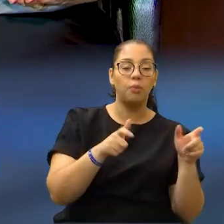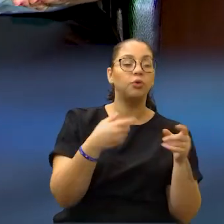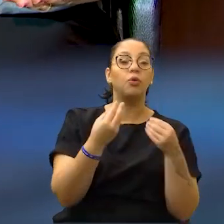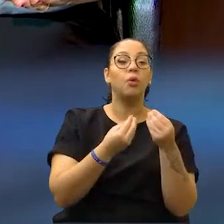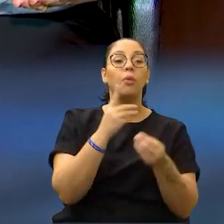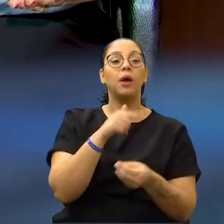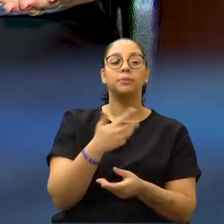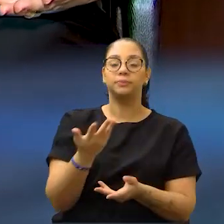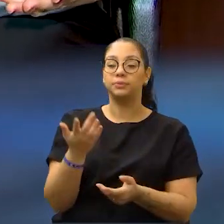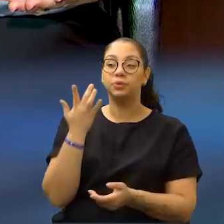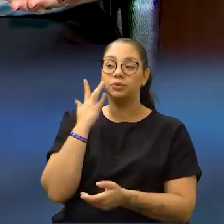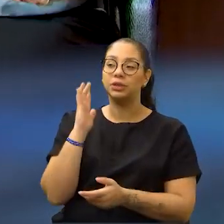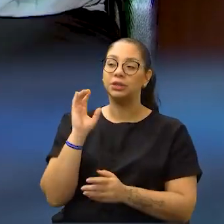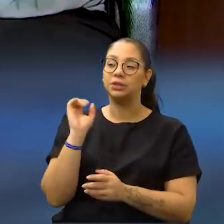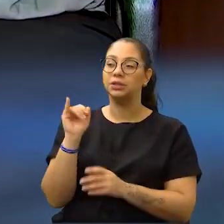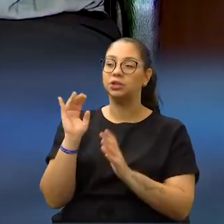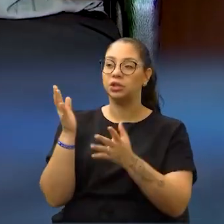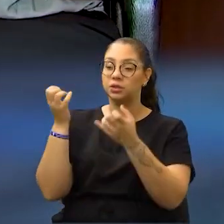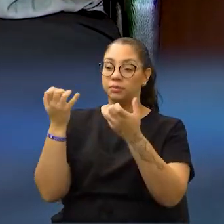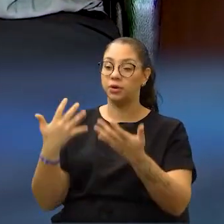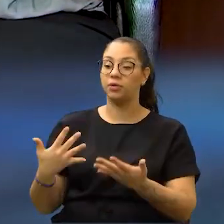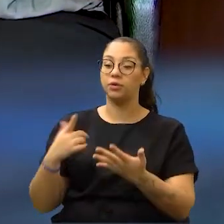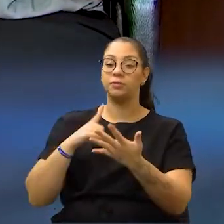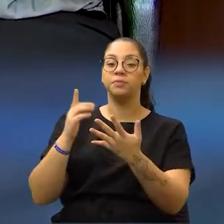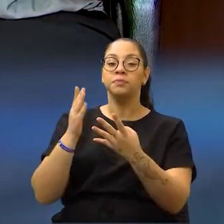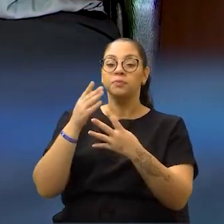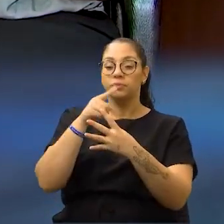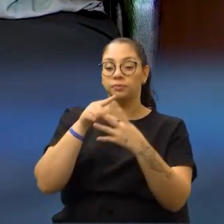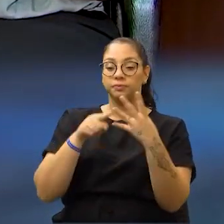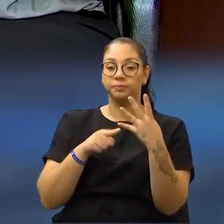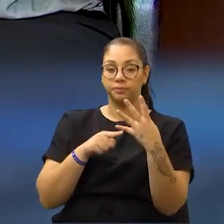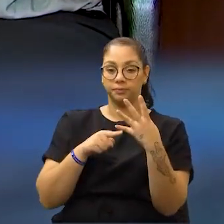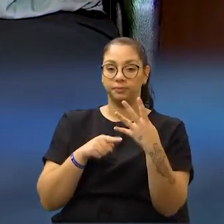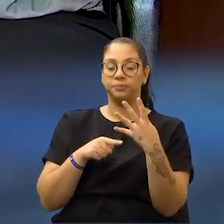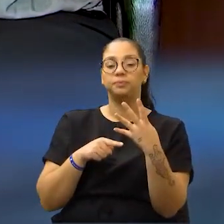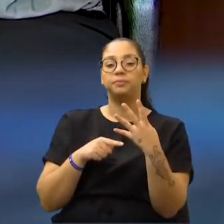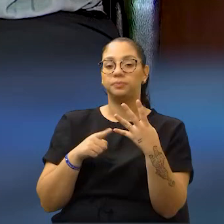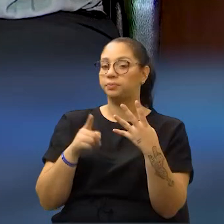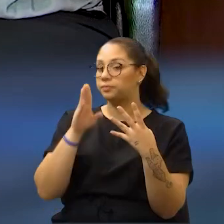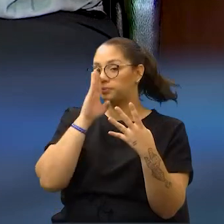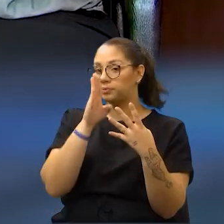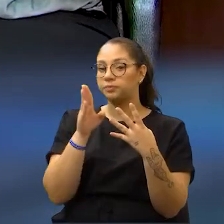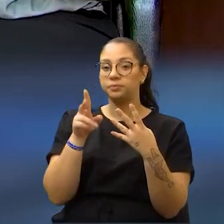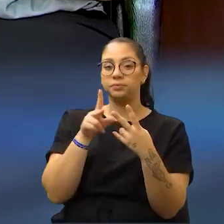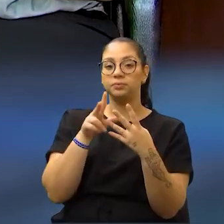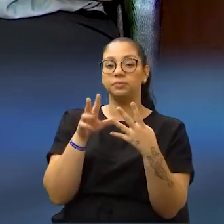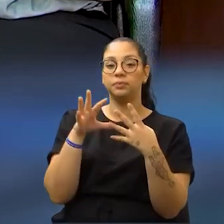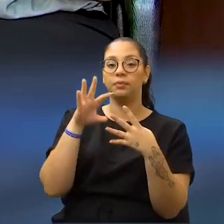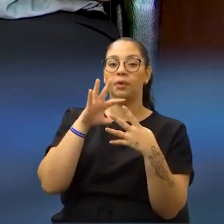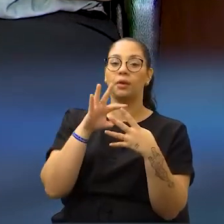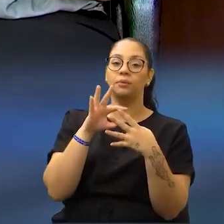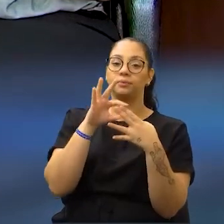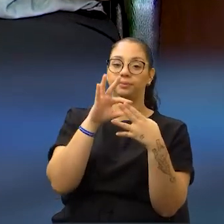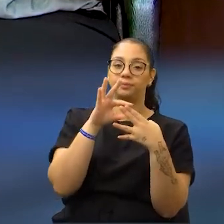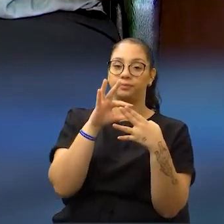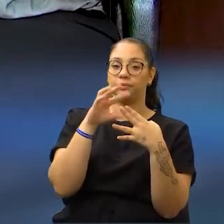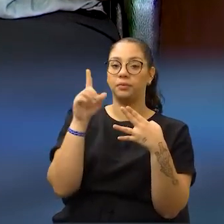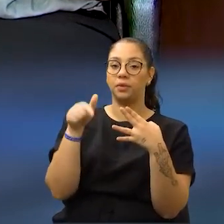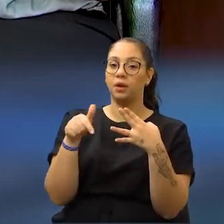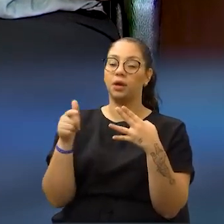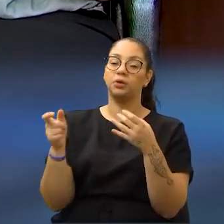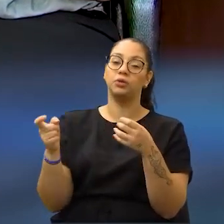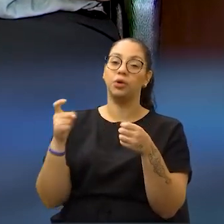eu não sei se eu já falei, mas nós temos 4 eixos de trabalho. Então, tem 2 eixos de trabalho, que é o programa